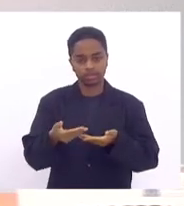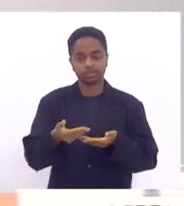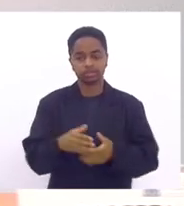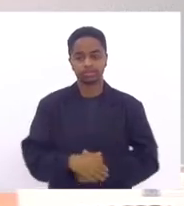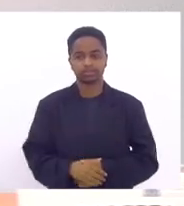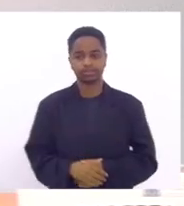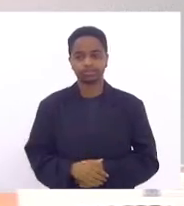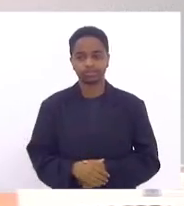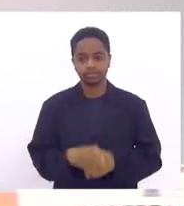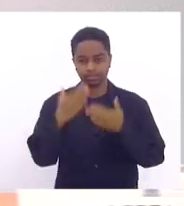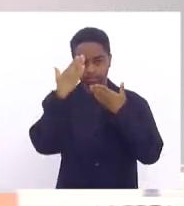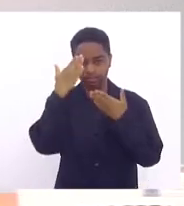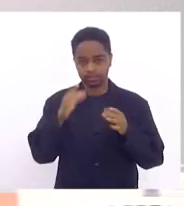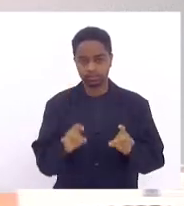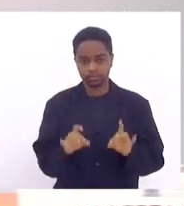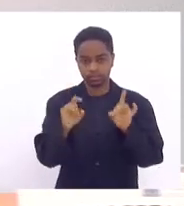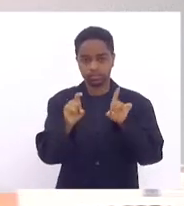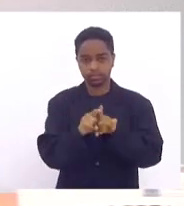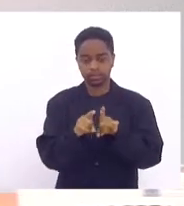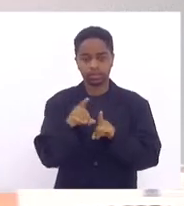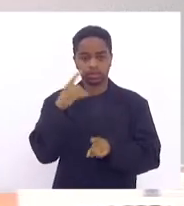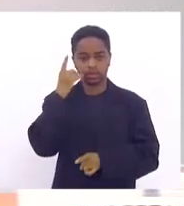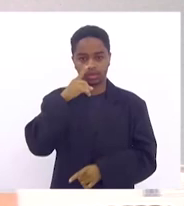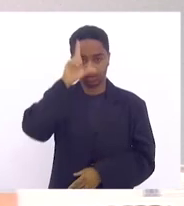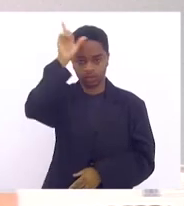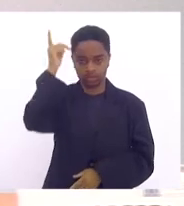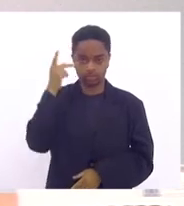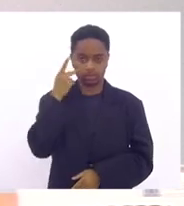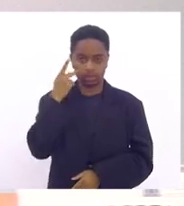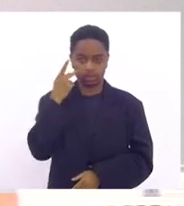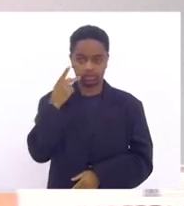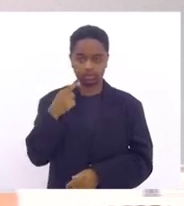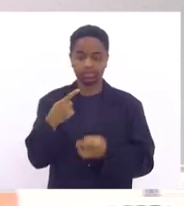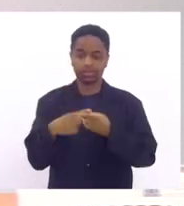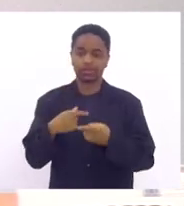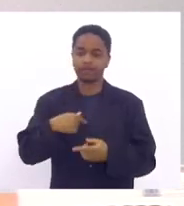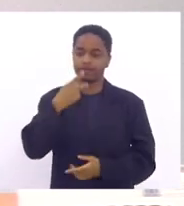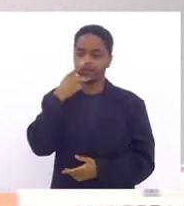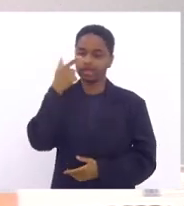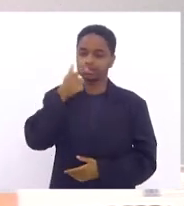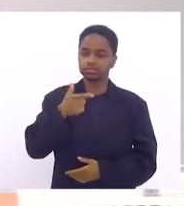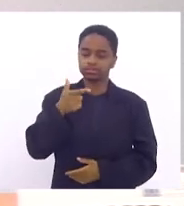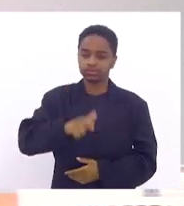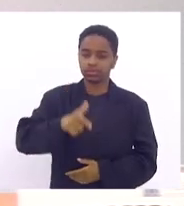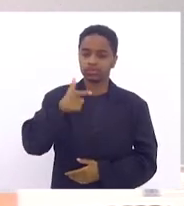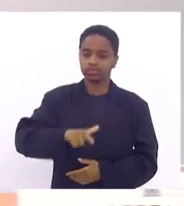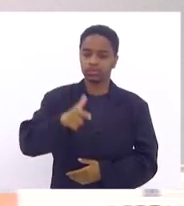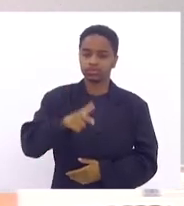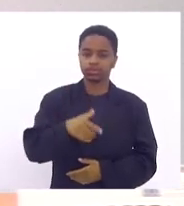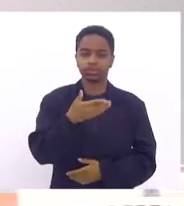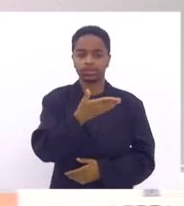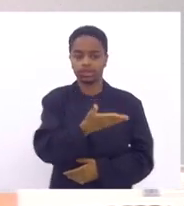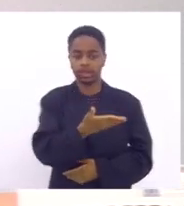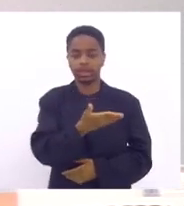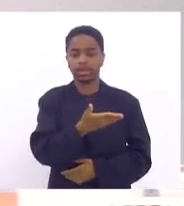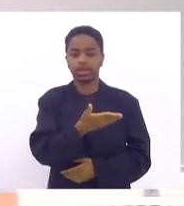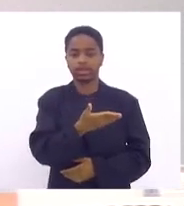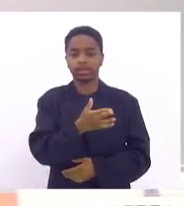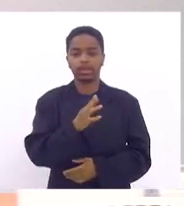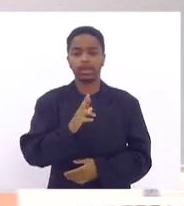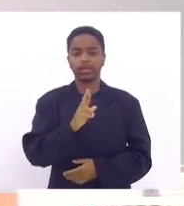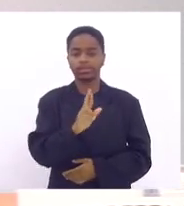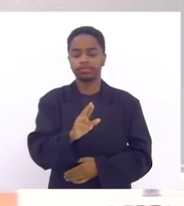grado agradecer especialmente também ao Deputado Luiz Paulo eu não canso de dizer Deputado Luiz Paulo é para todos nós um